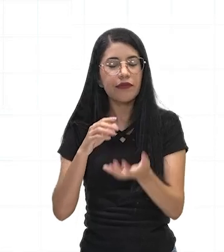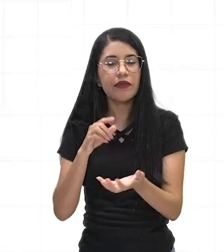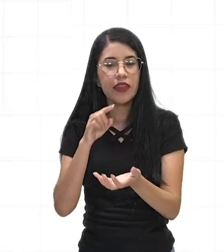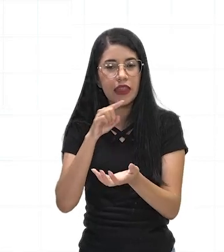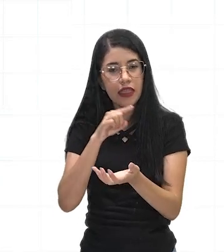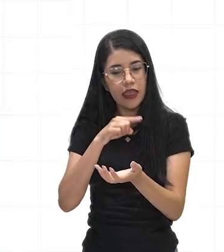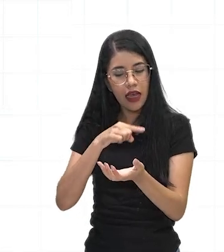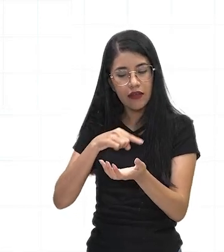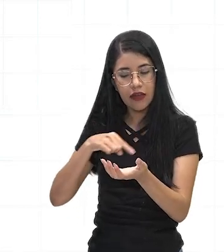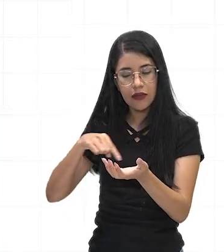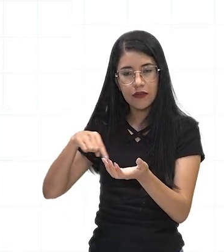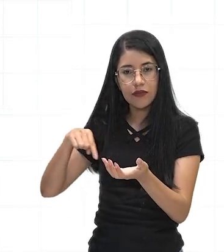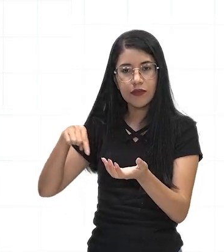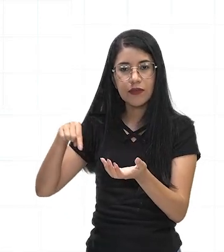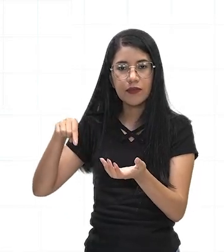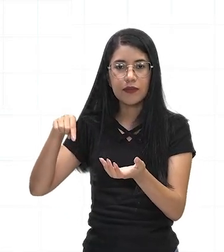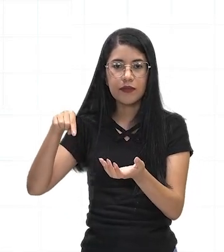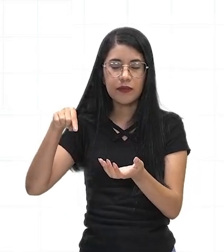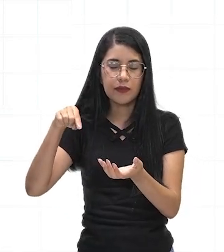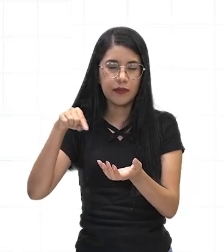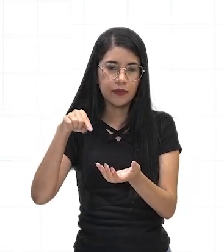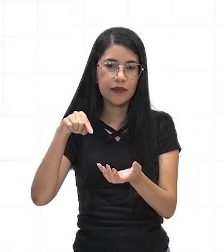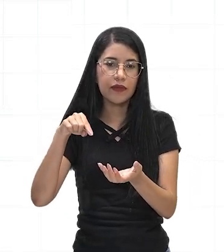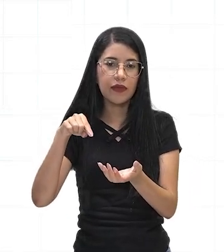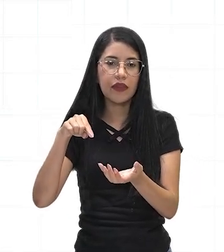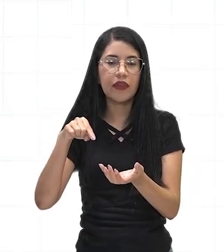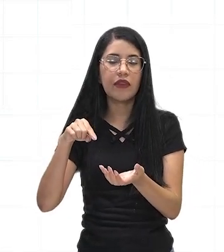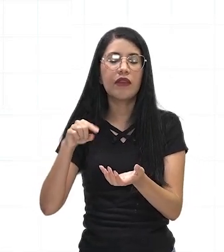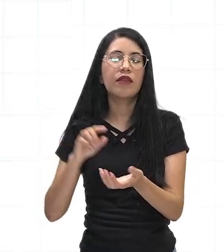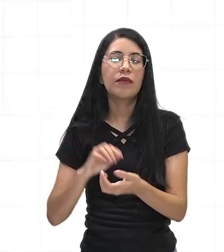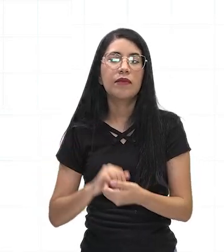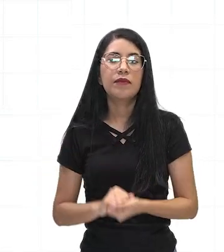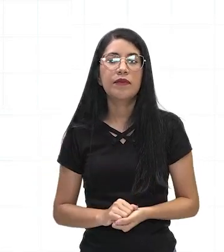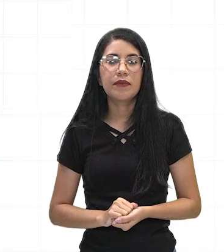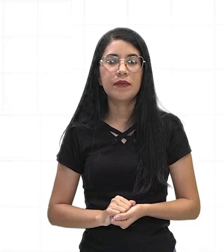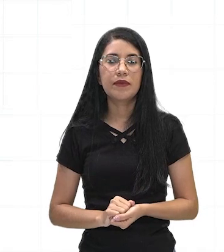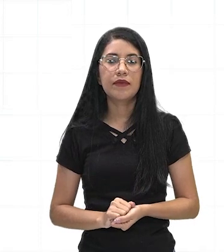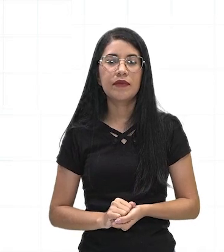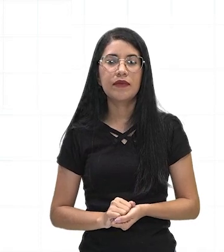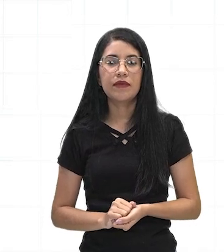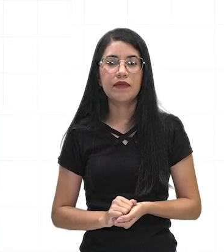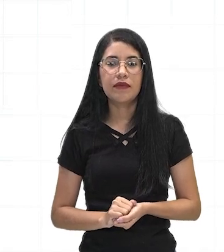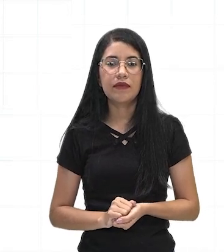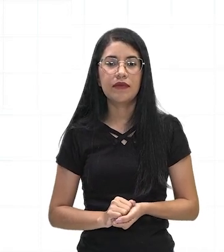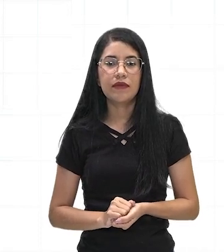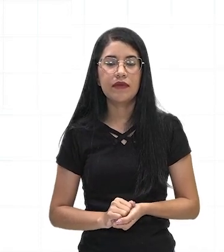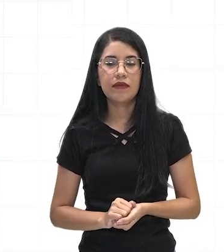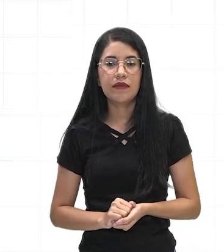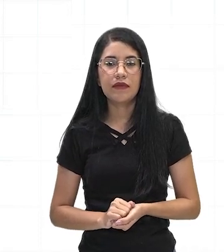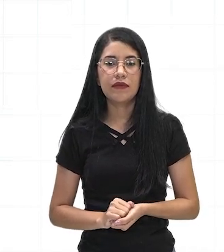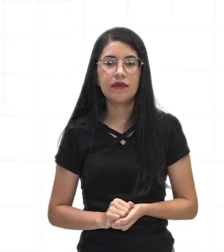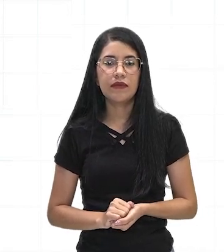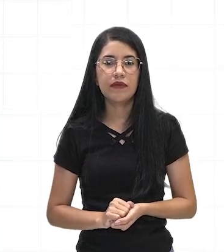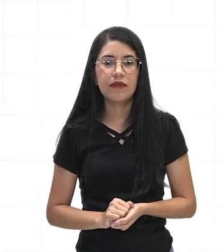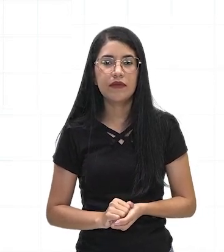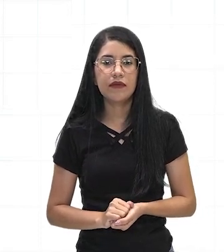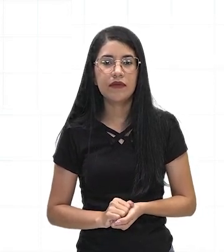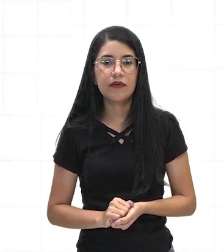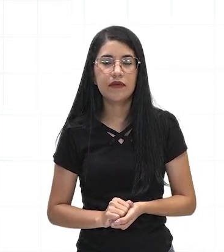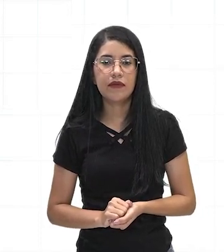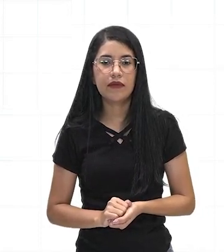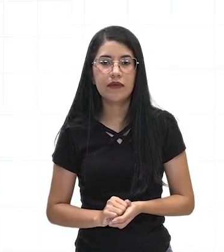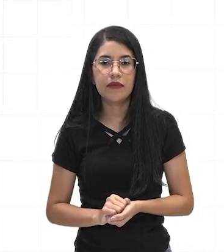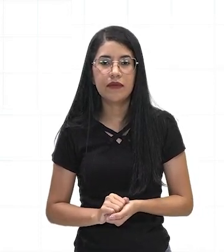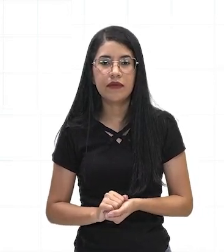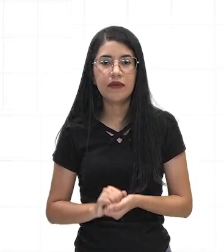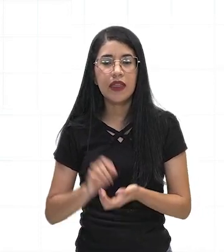Nós vamos ter aí o quarto minguante. Dando sequência ao seu ciclo lunar, a gente vai, na verdade a Lua